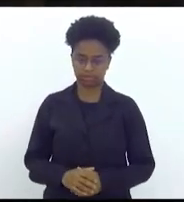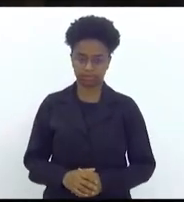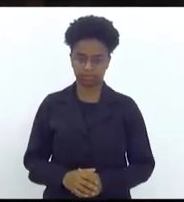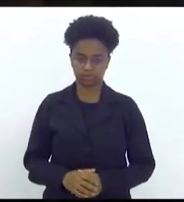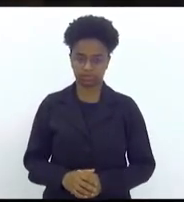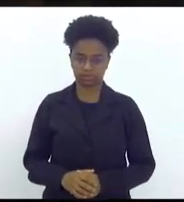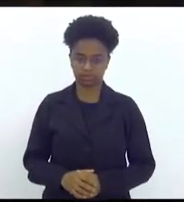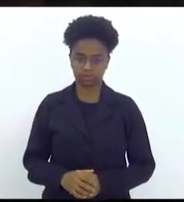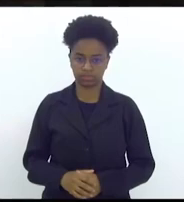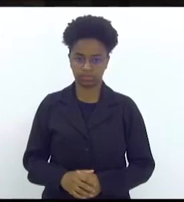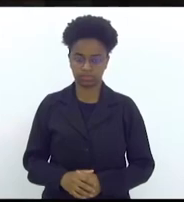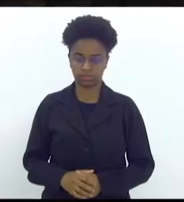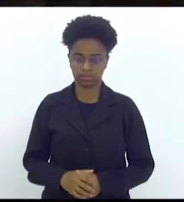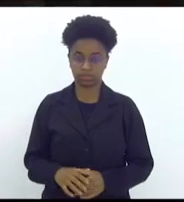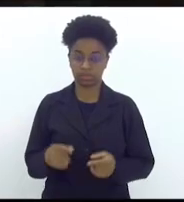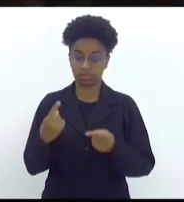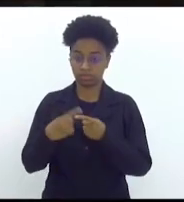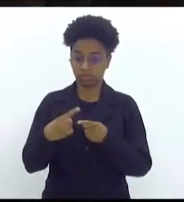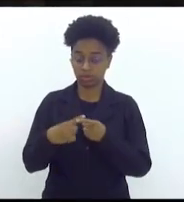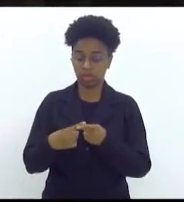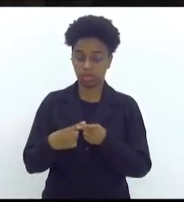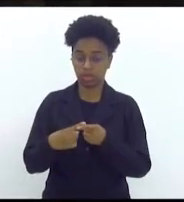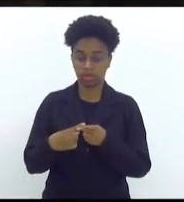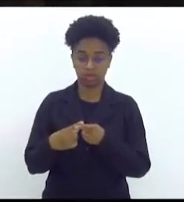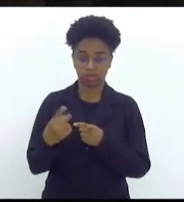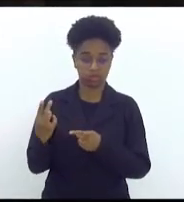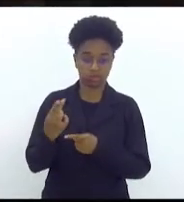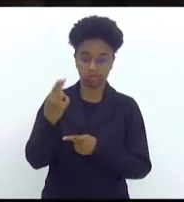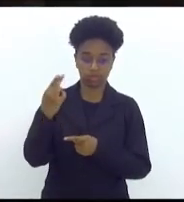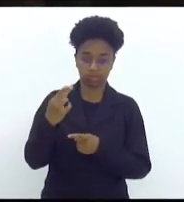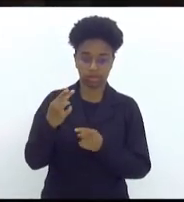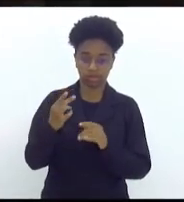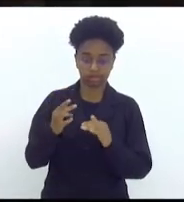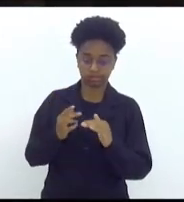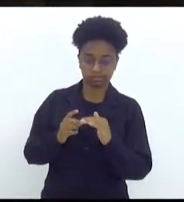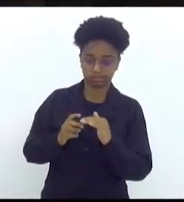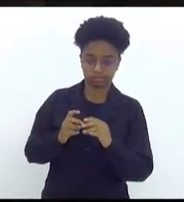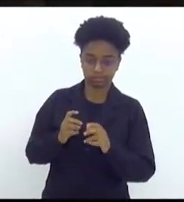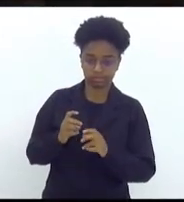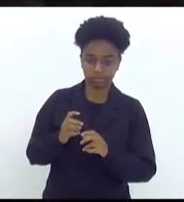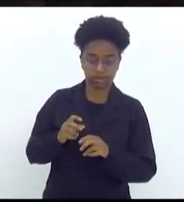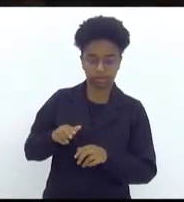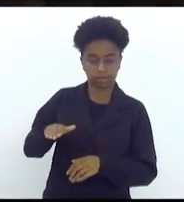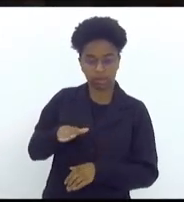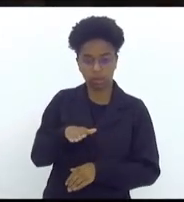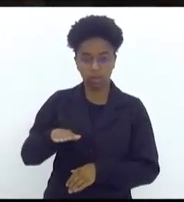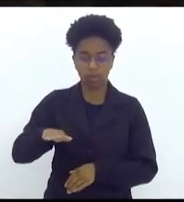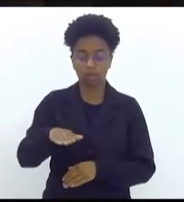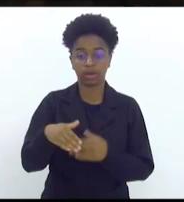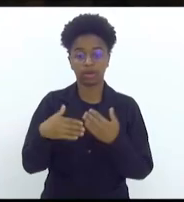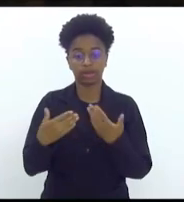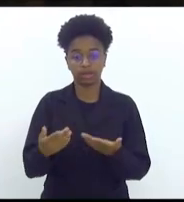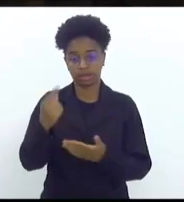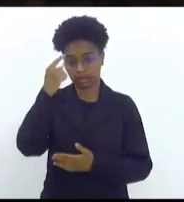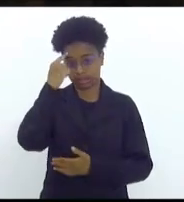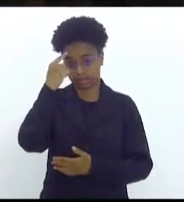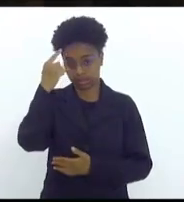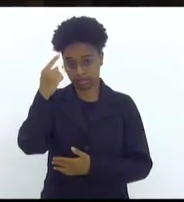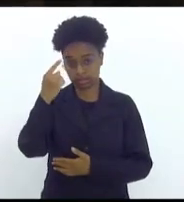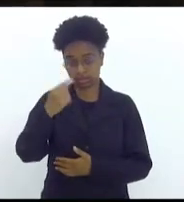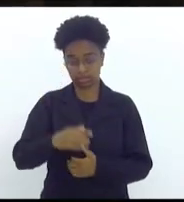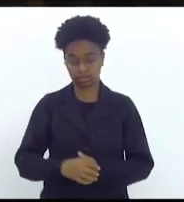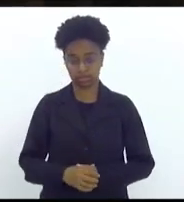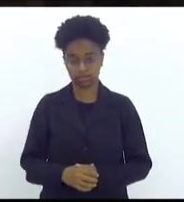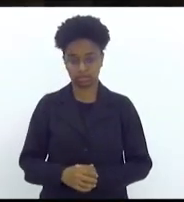porque o sistema viário não comporta mais então A ideia é você interligar de